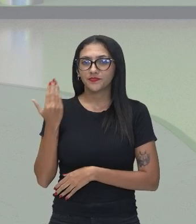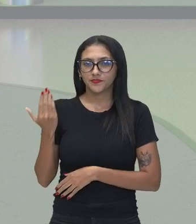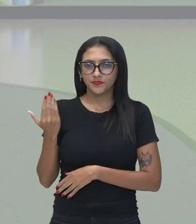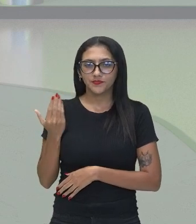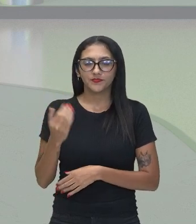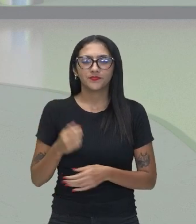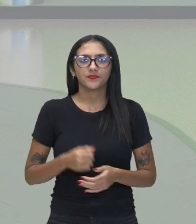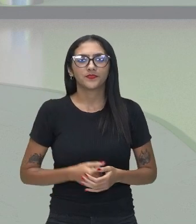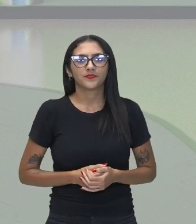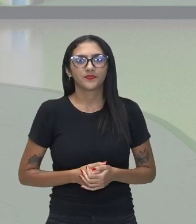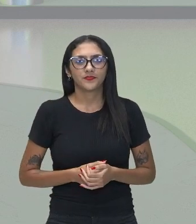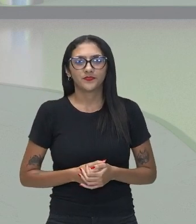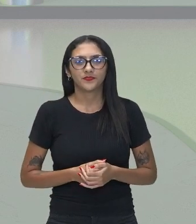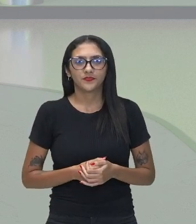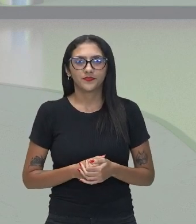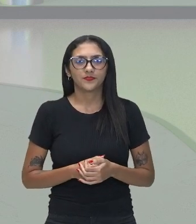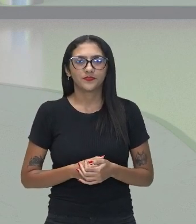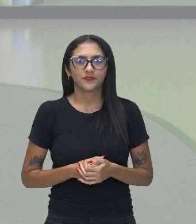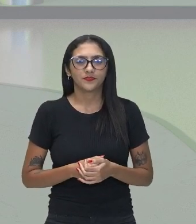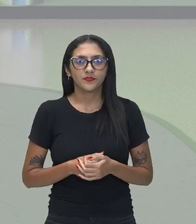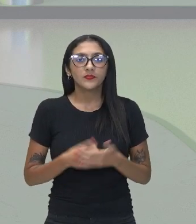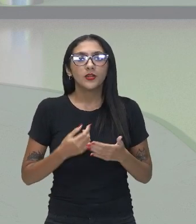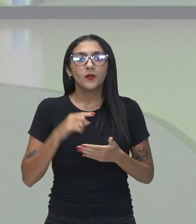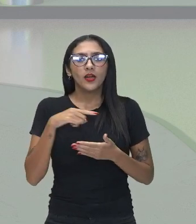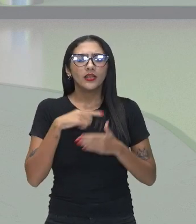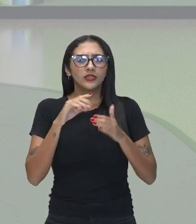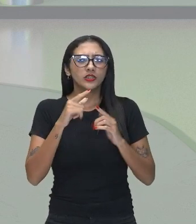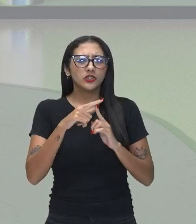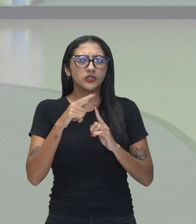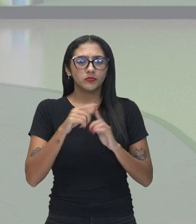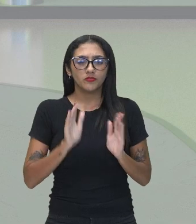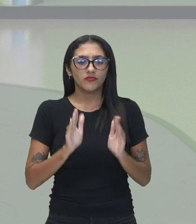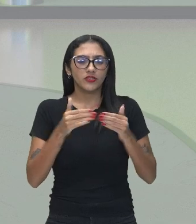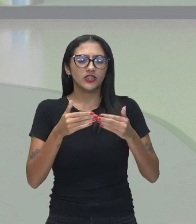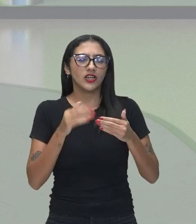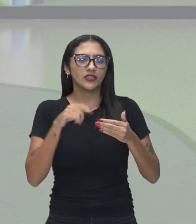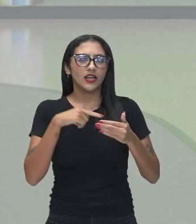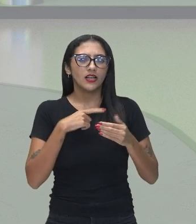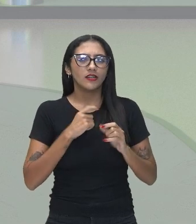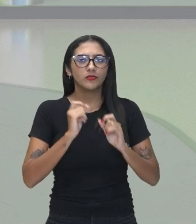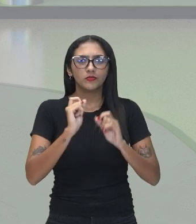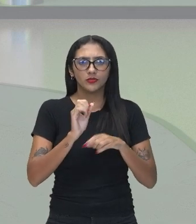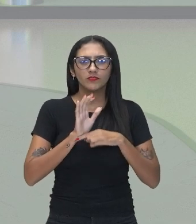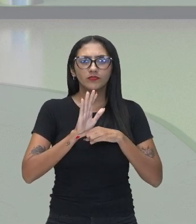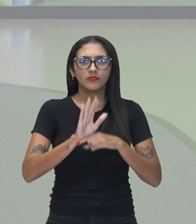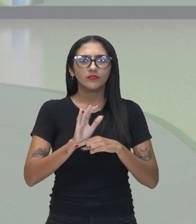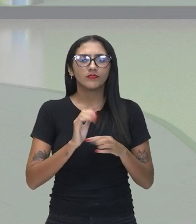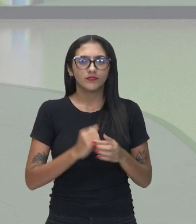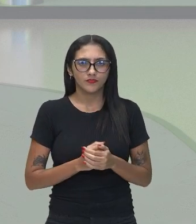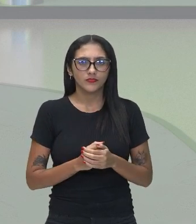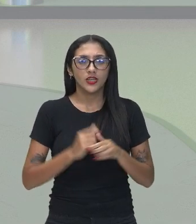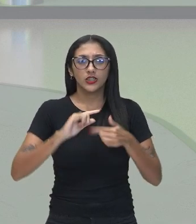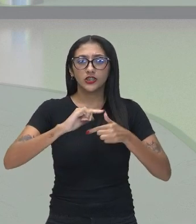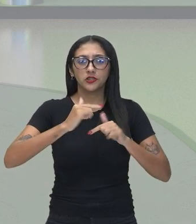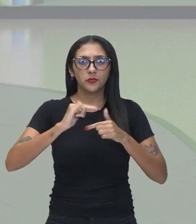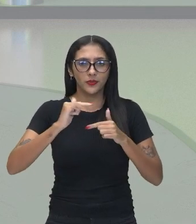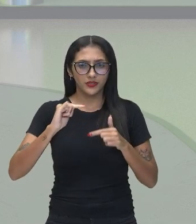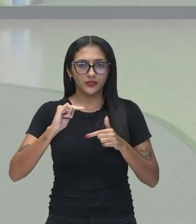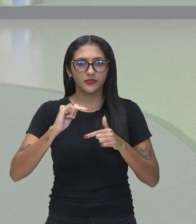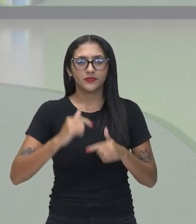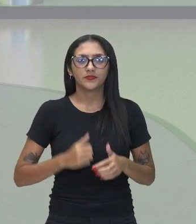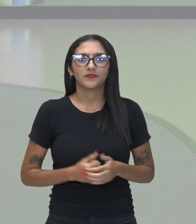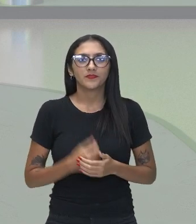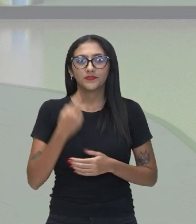aqui. As cadeias carbônicas fechadas, elas são representadas aqui ó, por figuras geométricas. Então, a gente